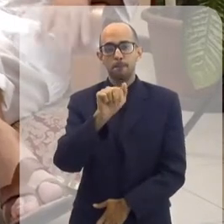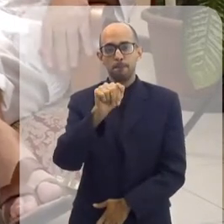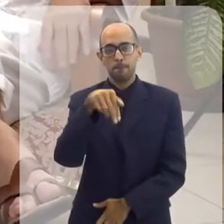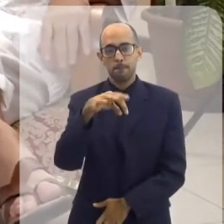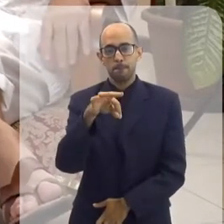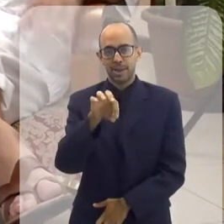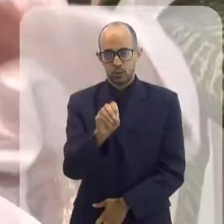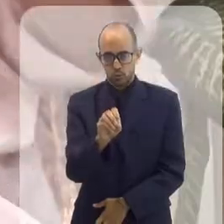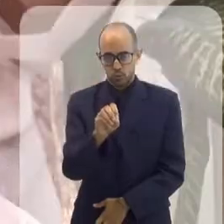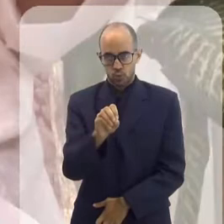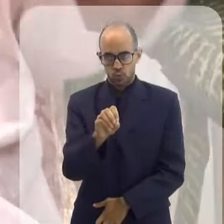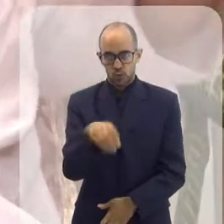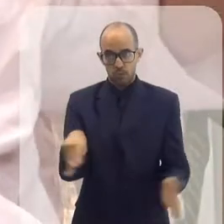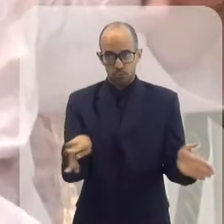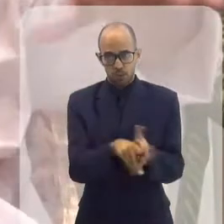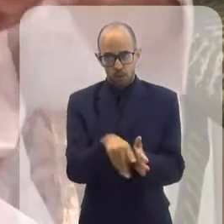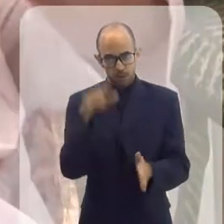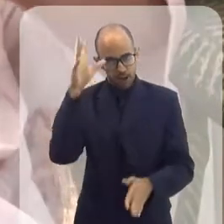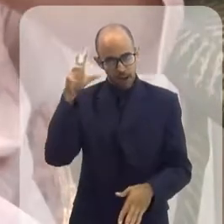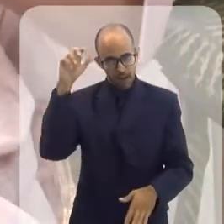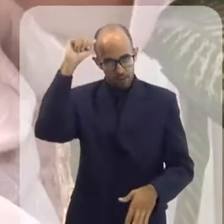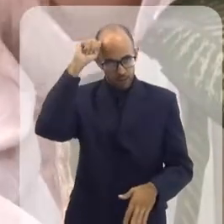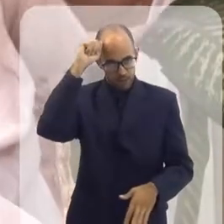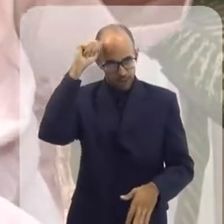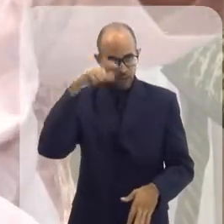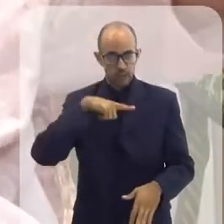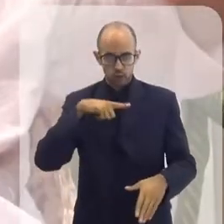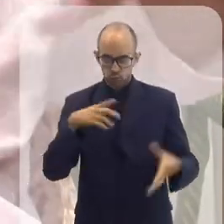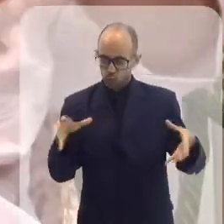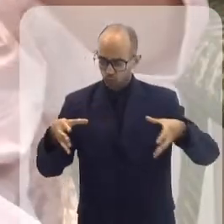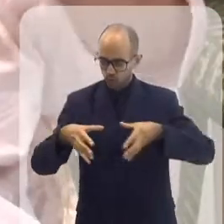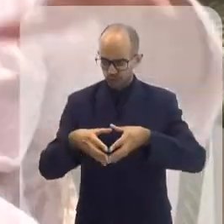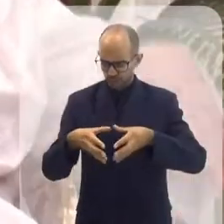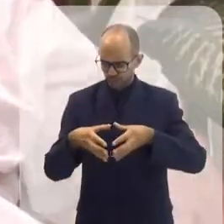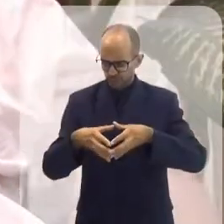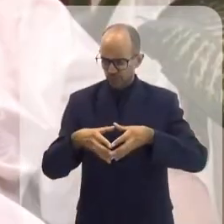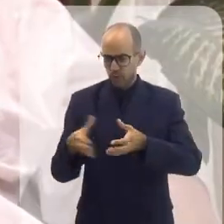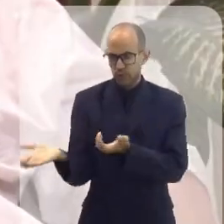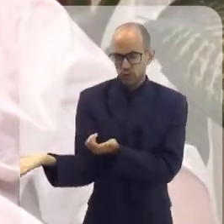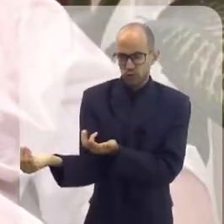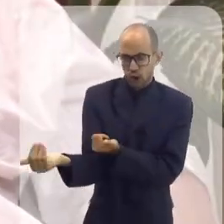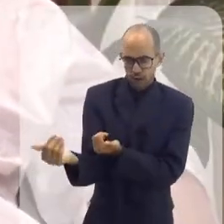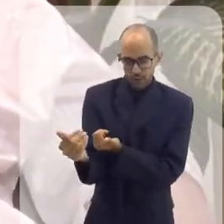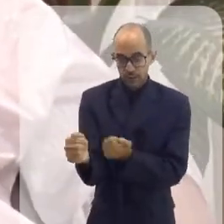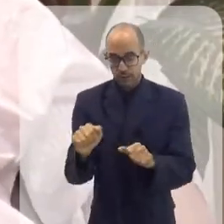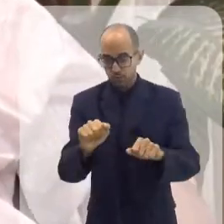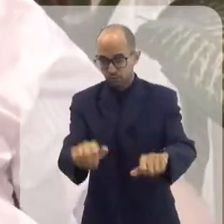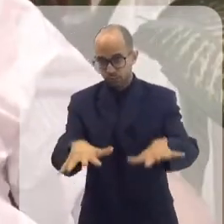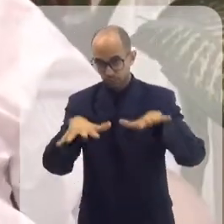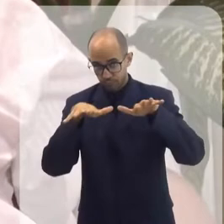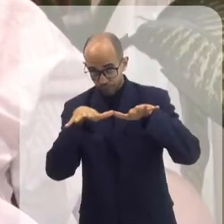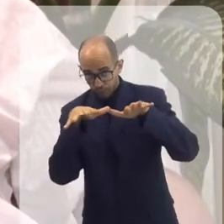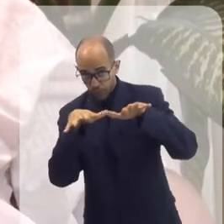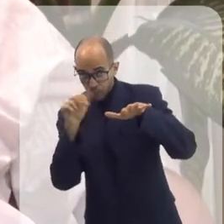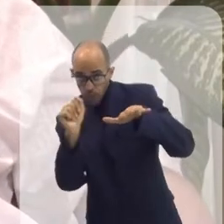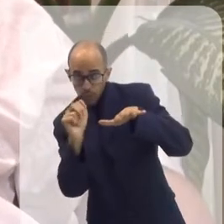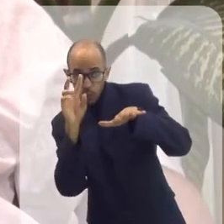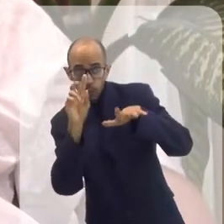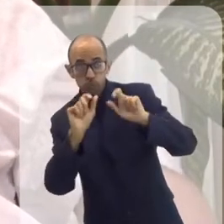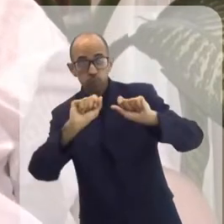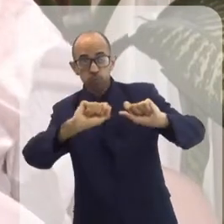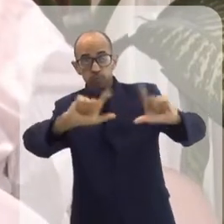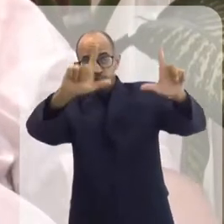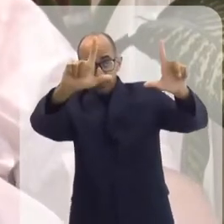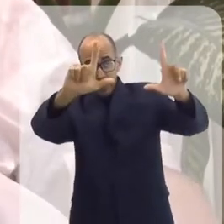tudo bem juntaram a umas quatro cinco turmas a Rapaziada toda lá e tudo mais quando botei o clipe